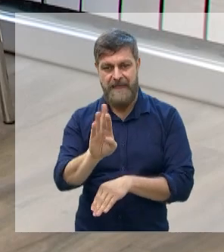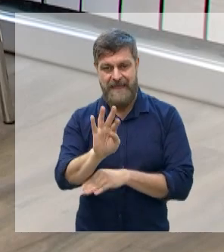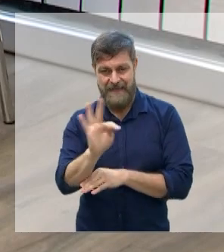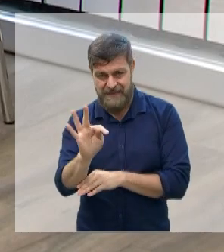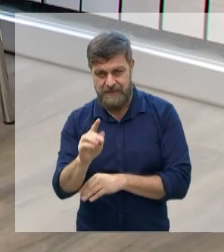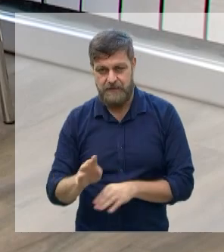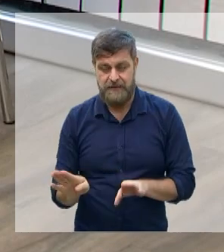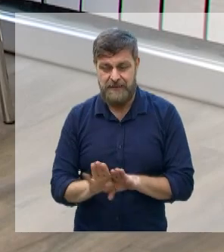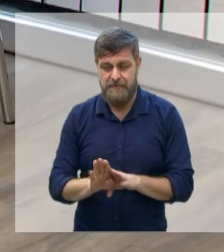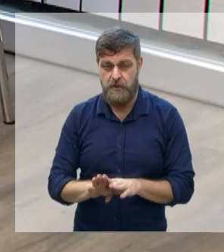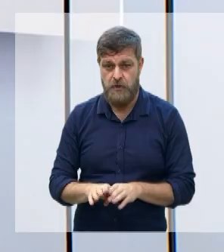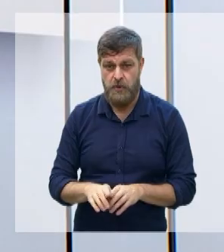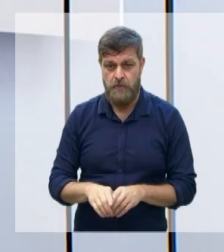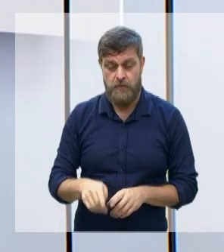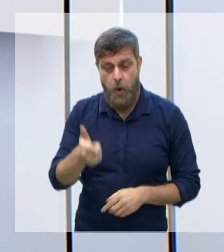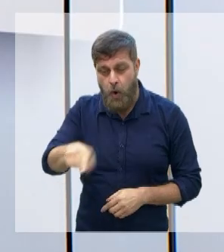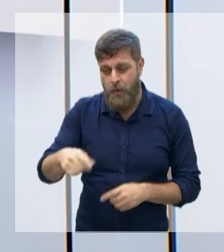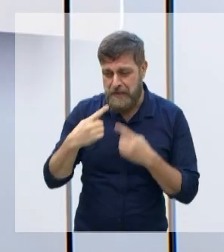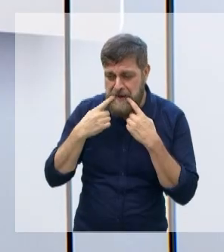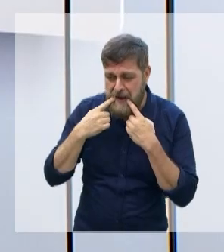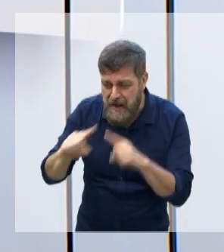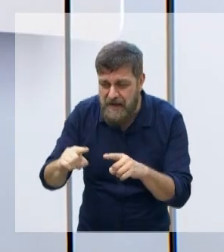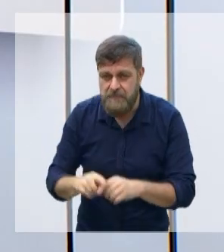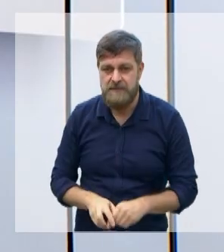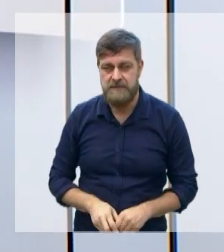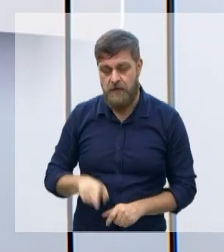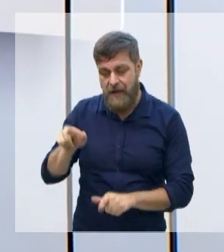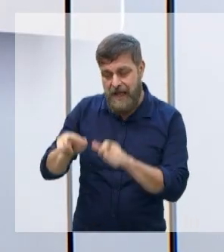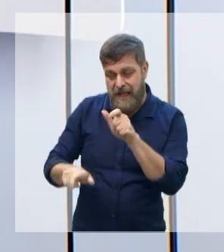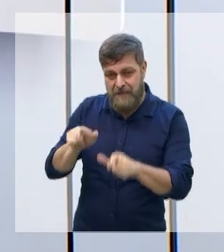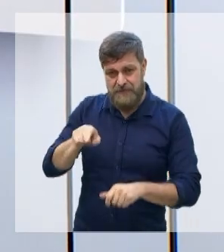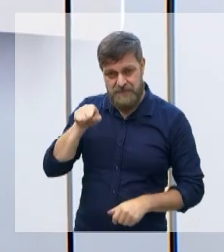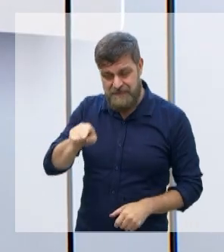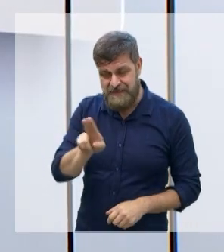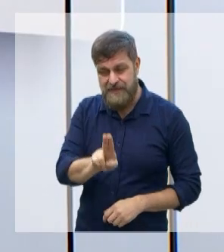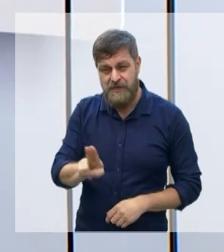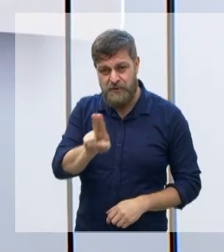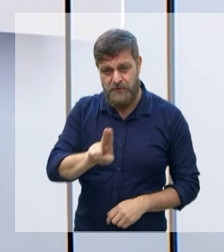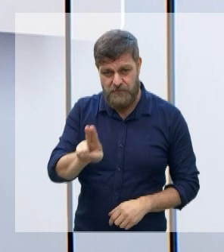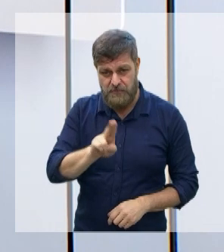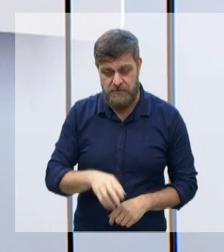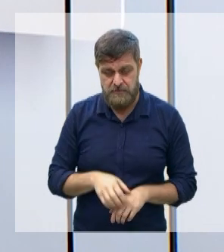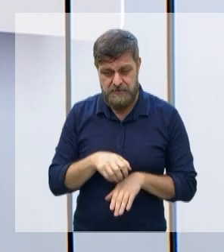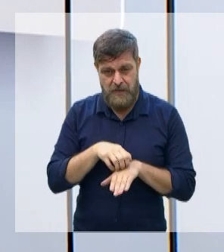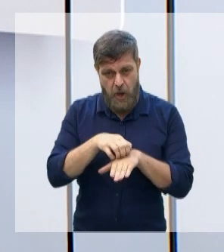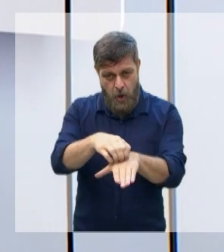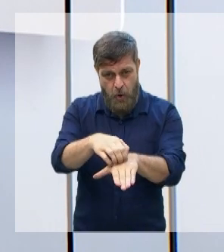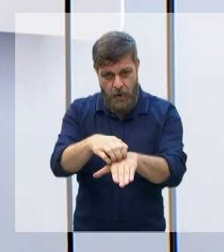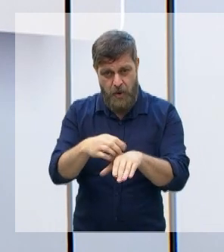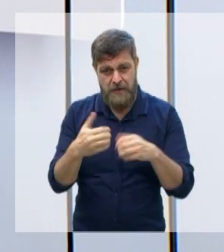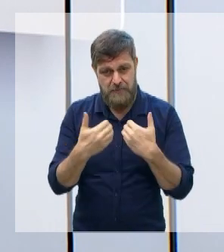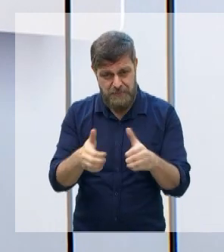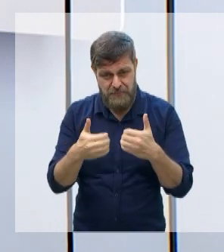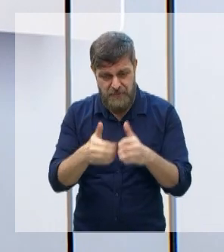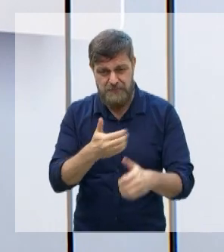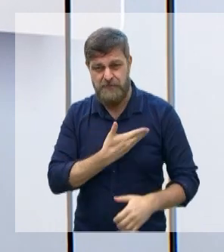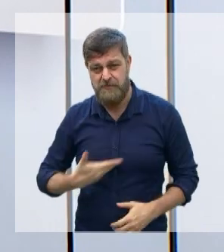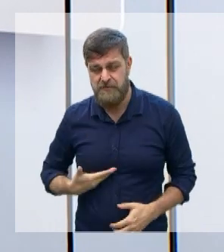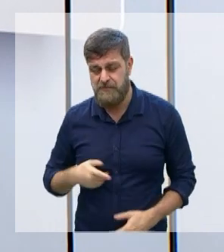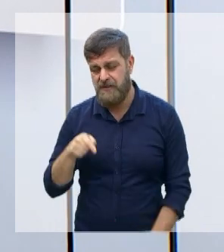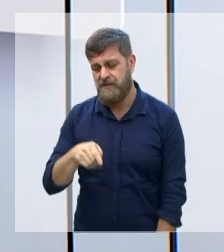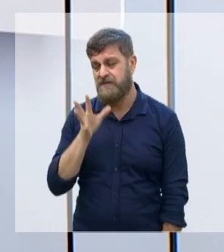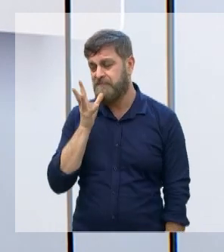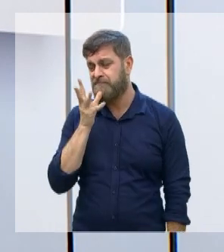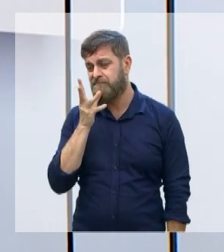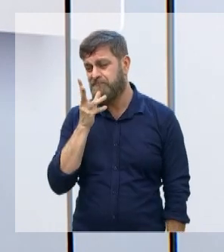até queixa é nos municípios principalmente aqueles que utilizam o transporte público é a demora